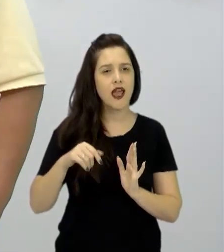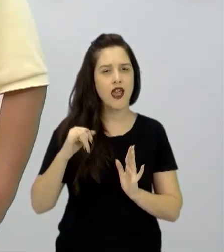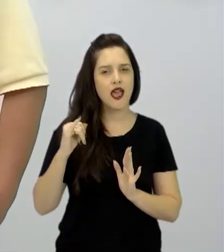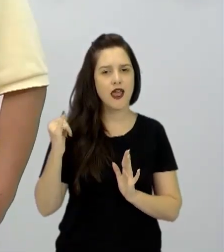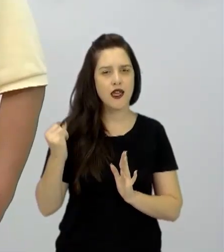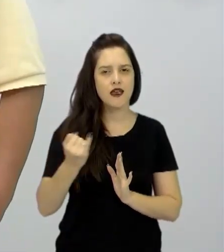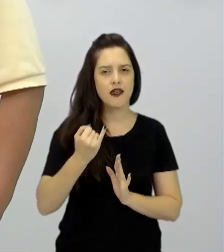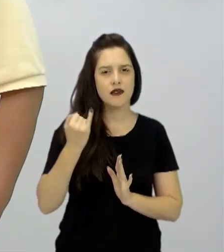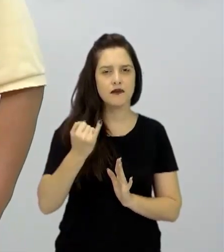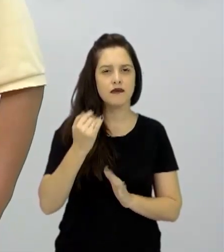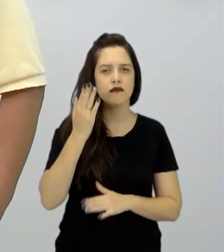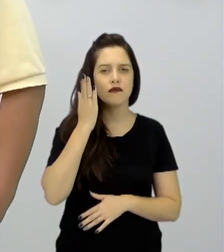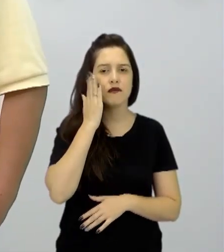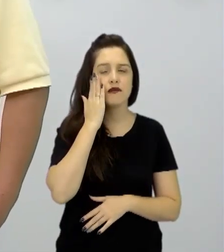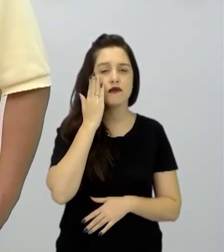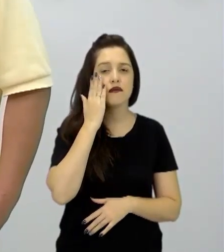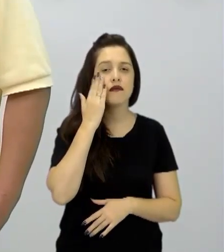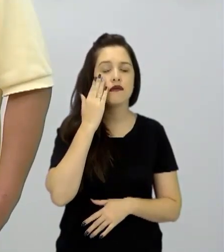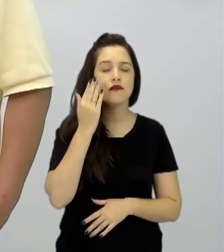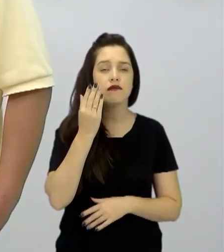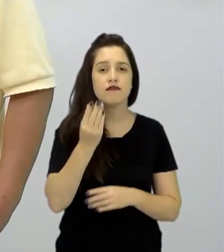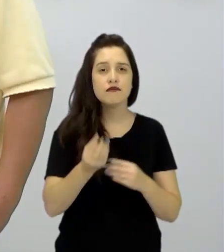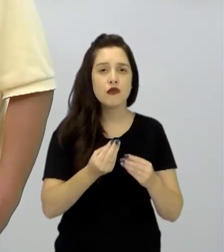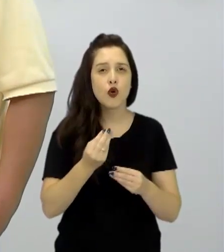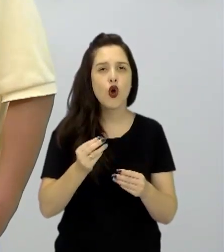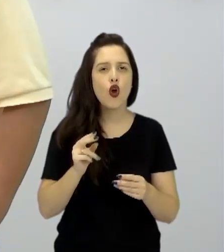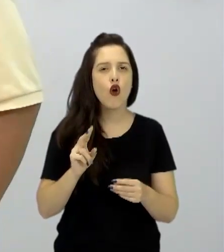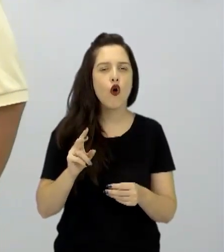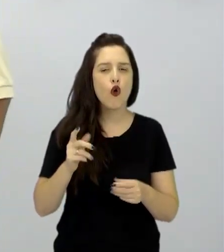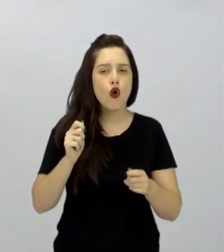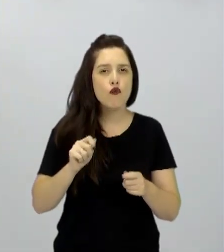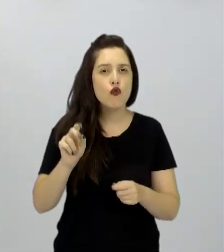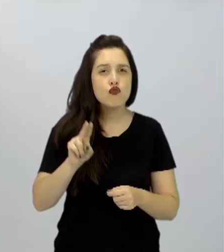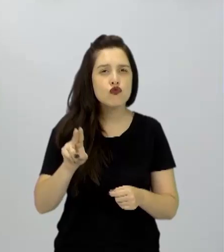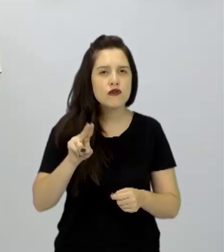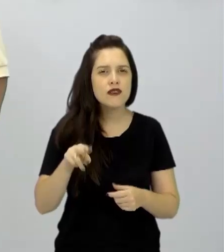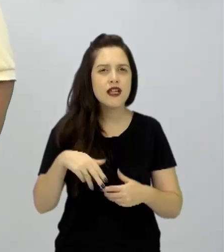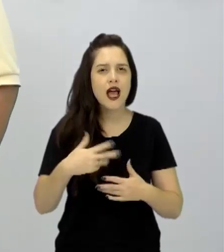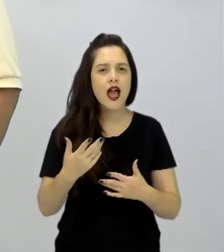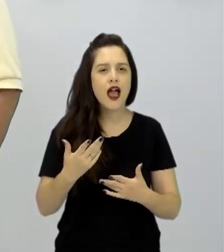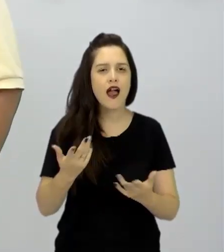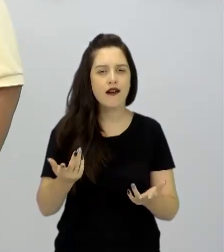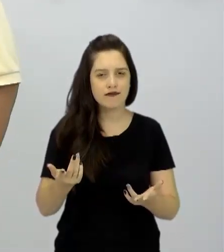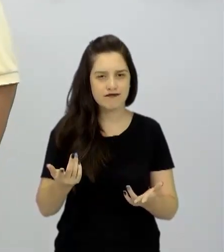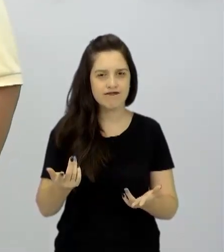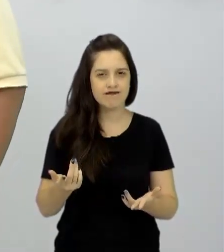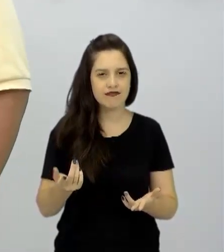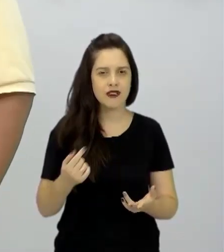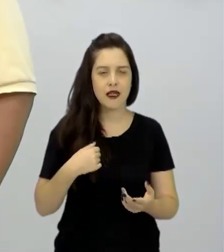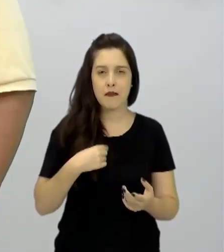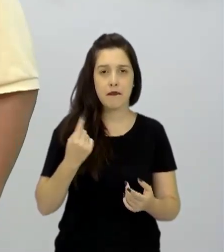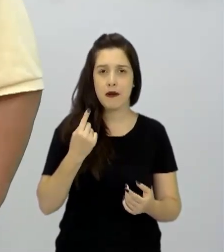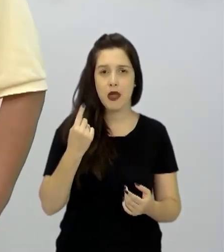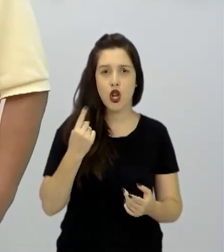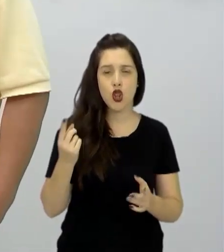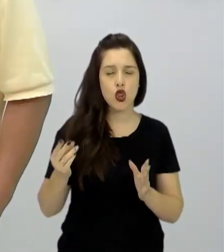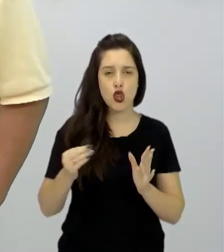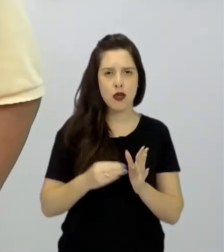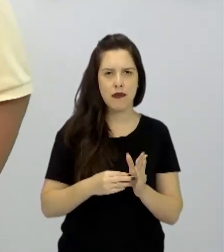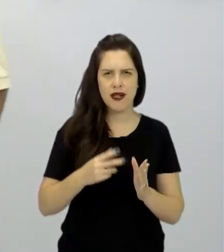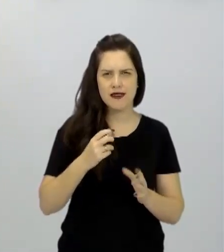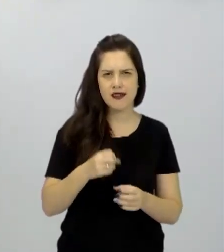para você saber qual grandeza, qual valor você vai ter que utilizar, tá bom? Não é sair pegando o primeiro que aparecer, colocando lá